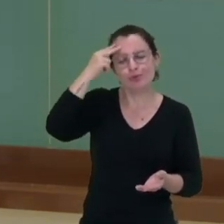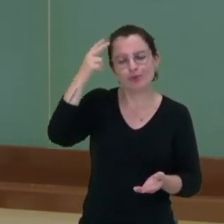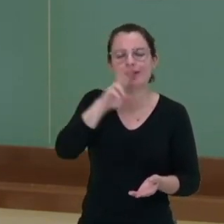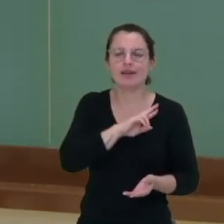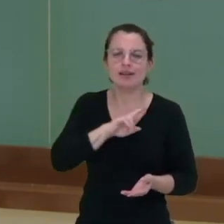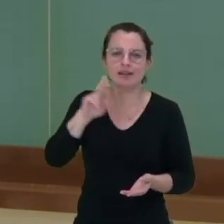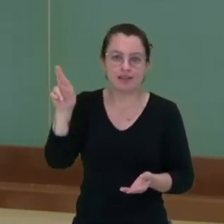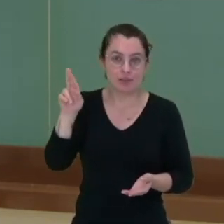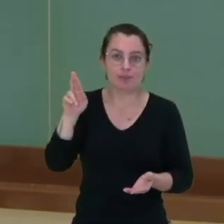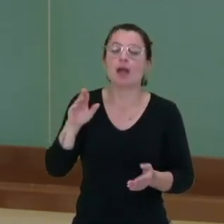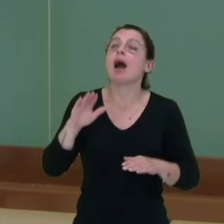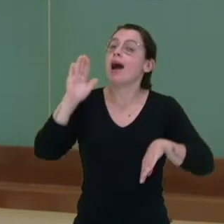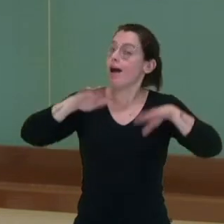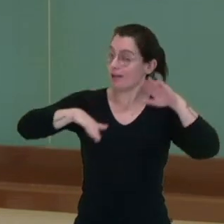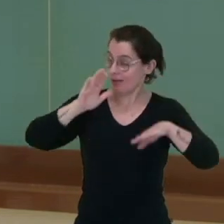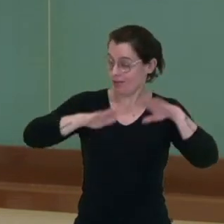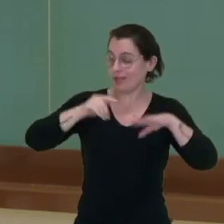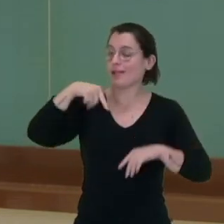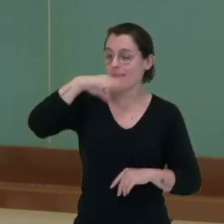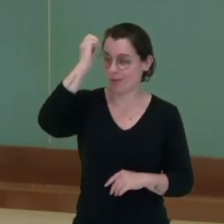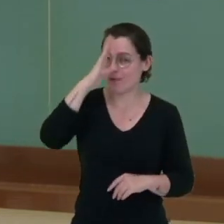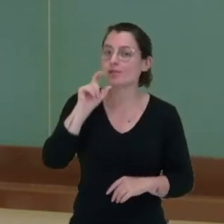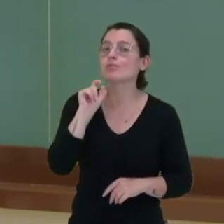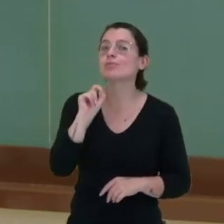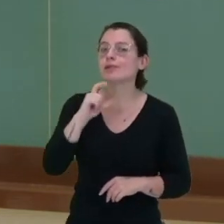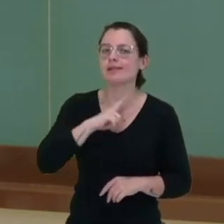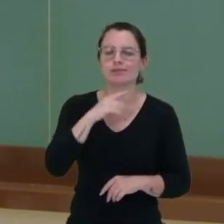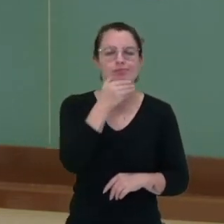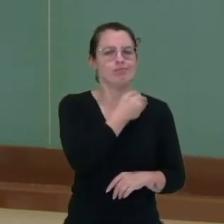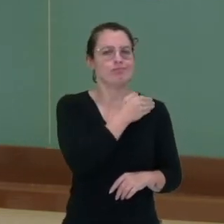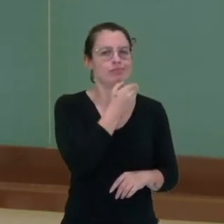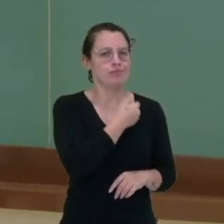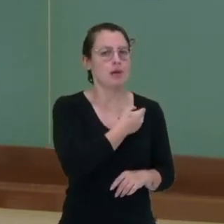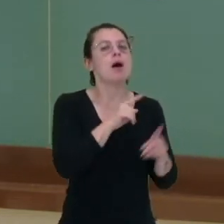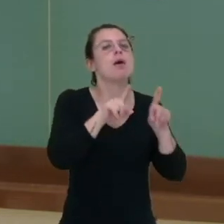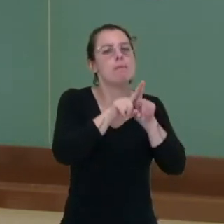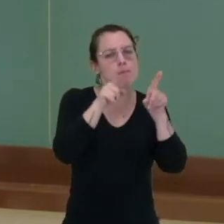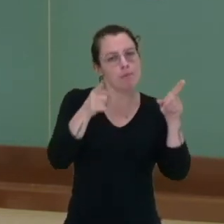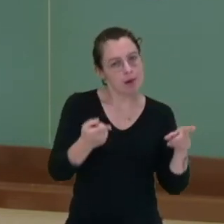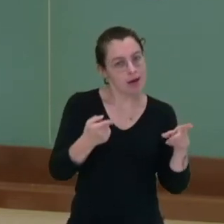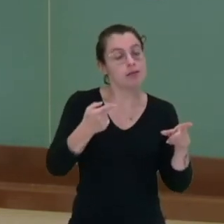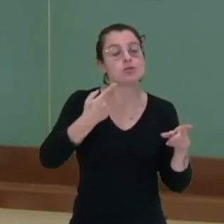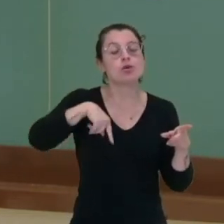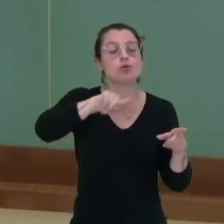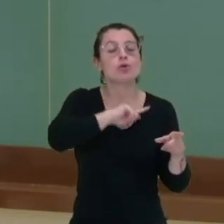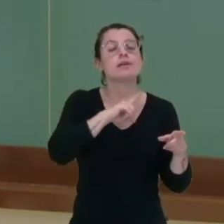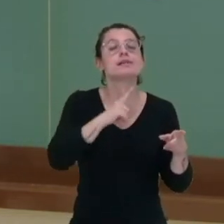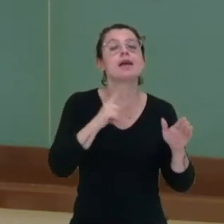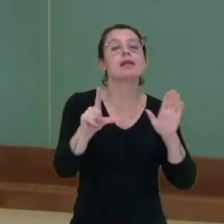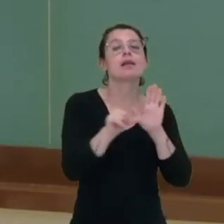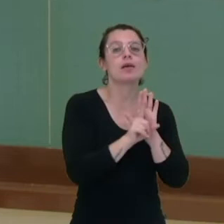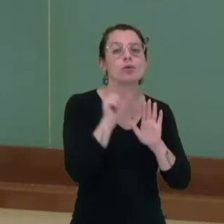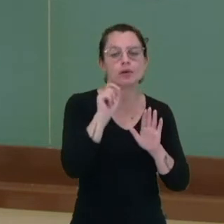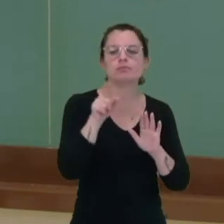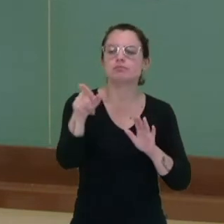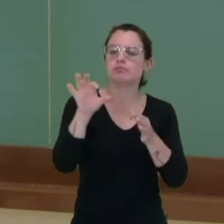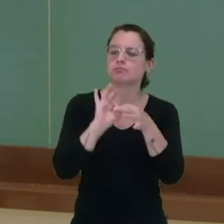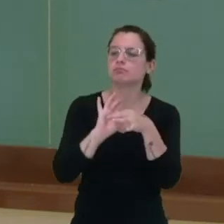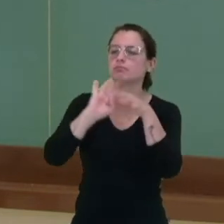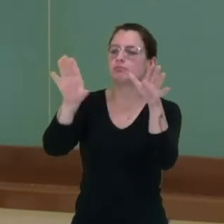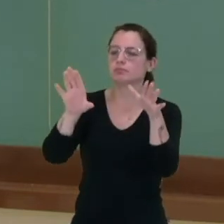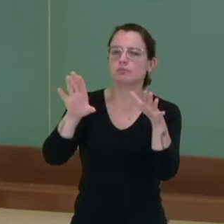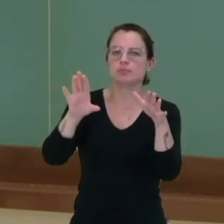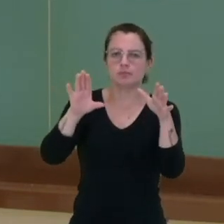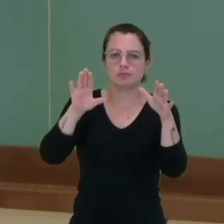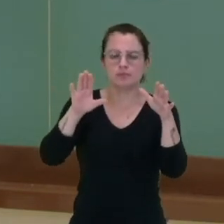religiões afro-brasileiras que têm todo o direito de exercer a sua religiosidade. E para eles, né, o seu Deus